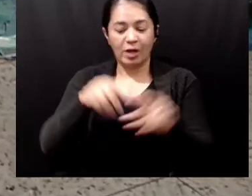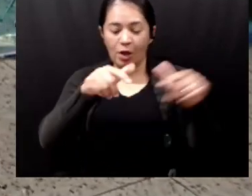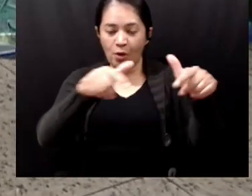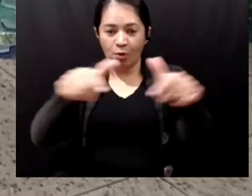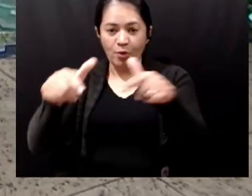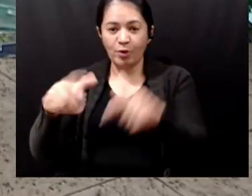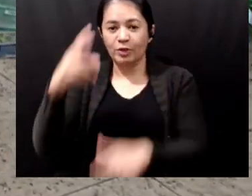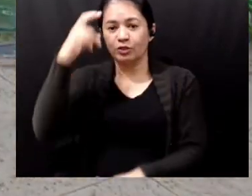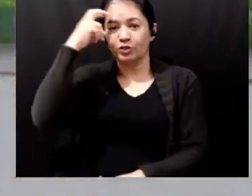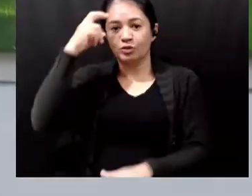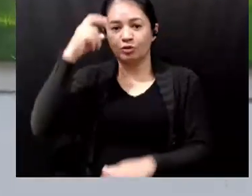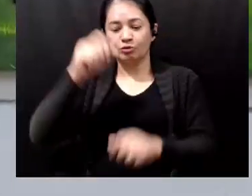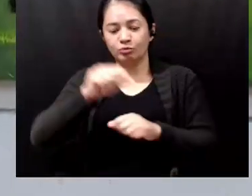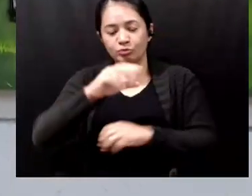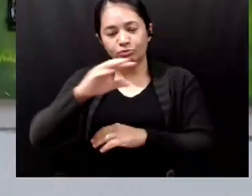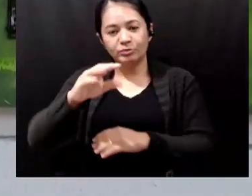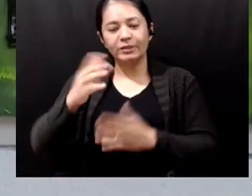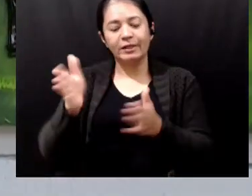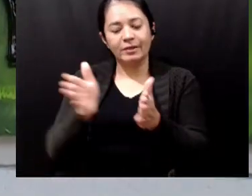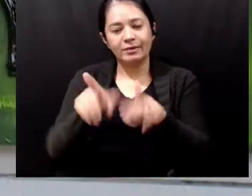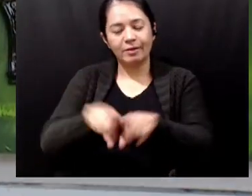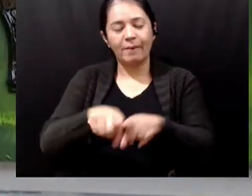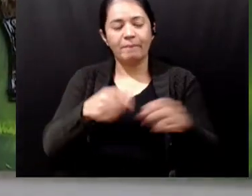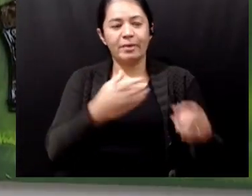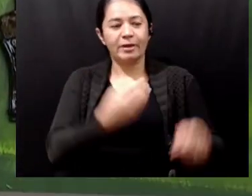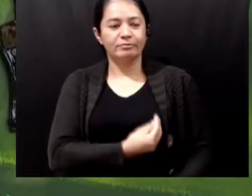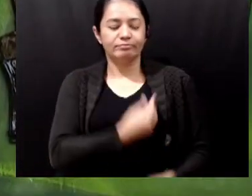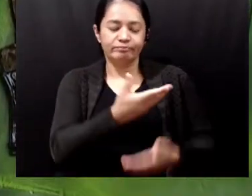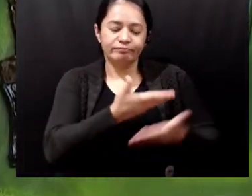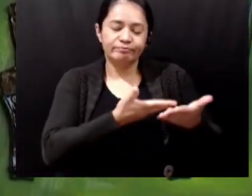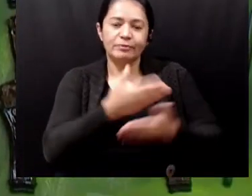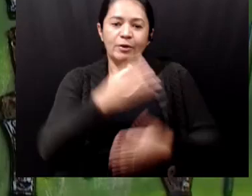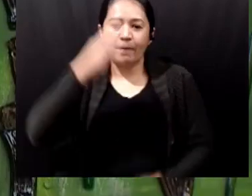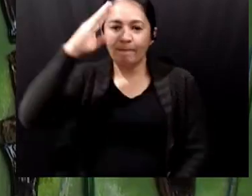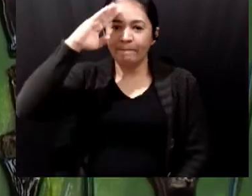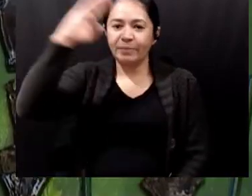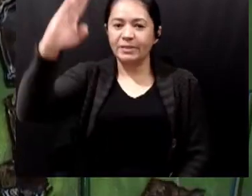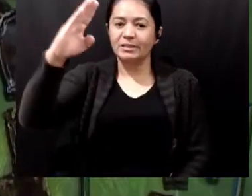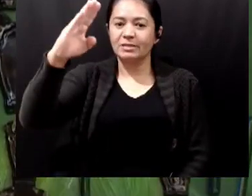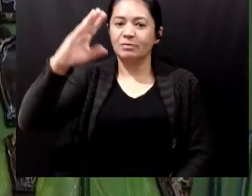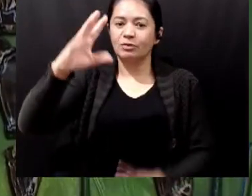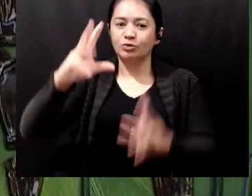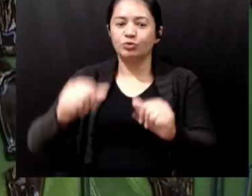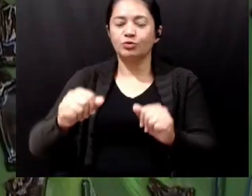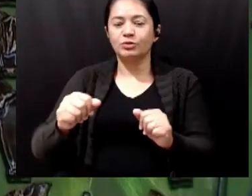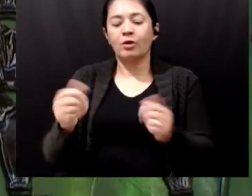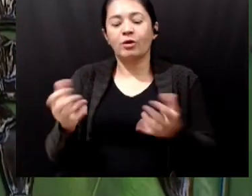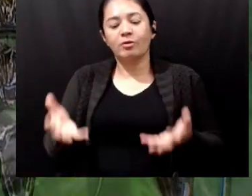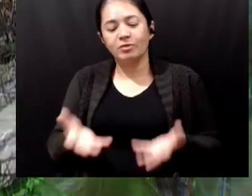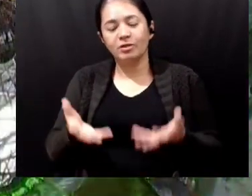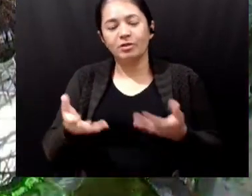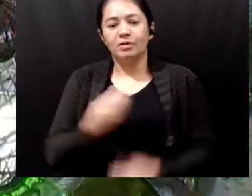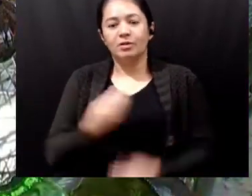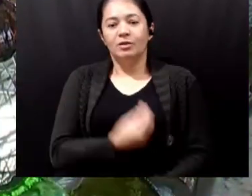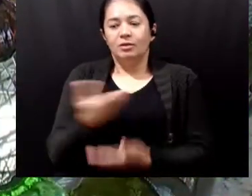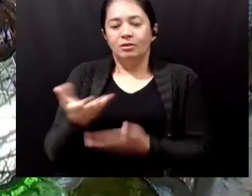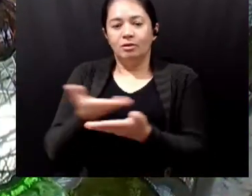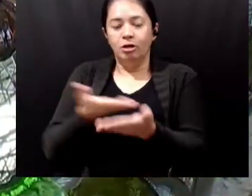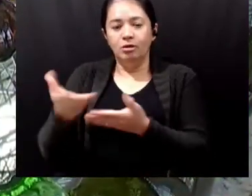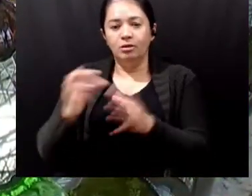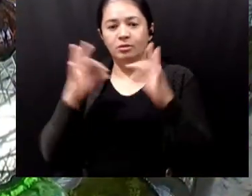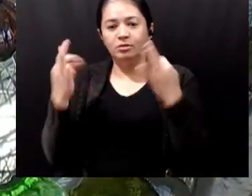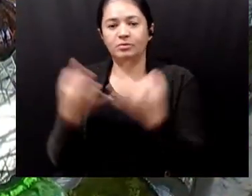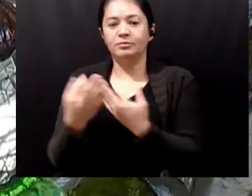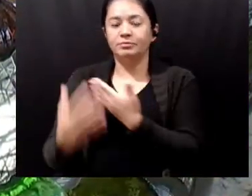e convivência. Então acho que o principal de toda essa programação é proporcionar a convivência da família, dos amigos, e um espaço